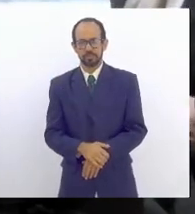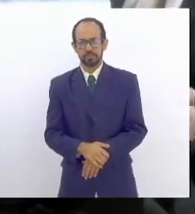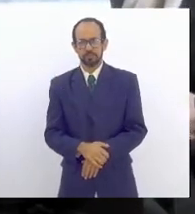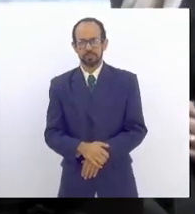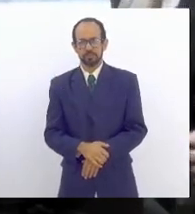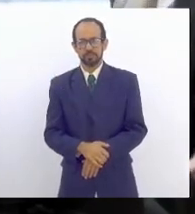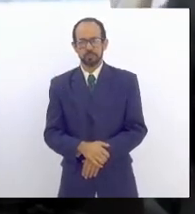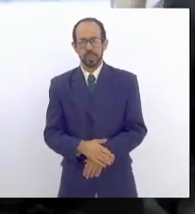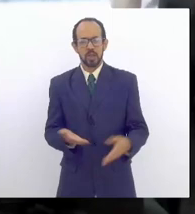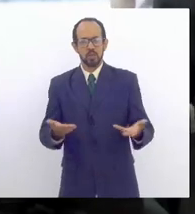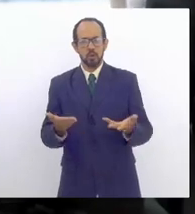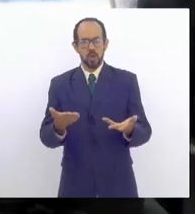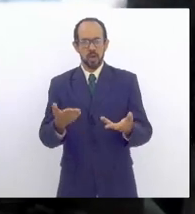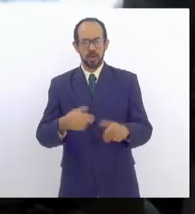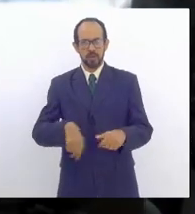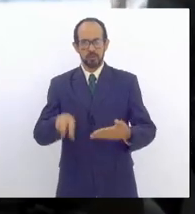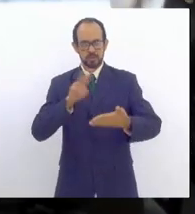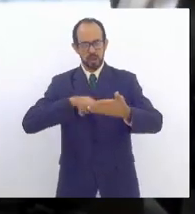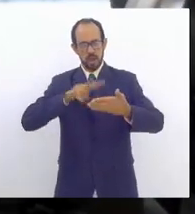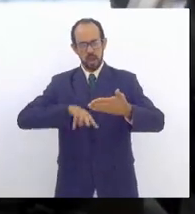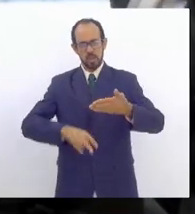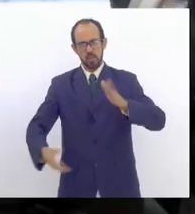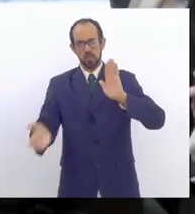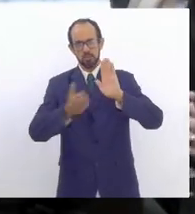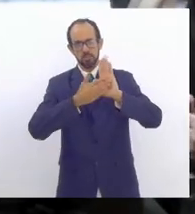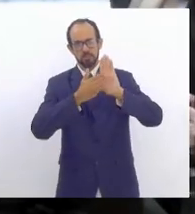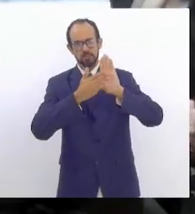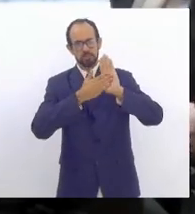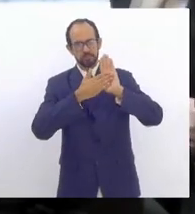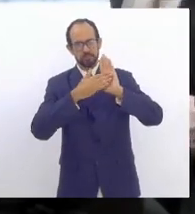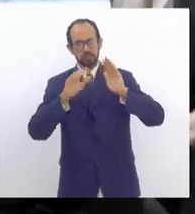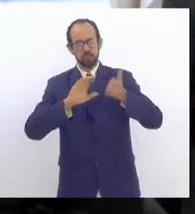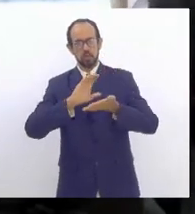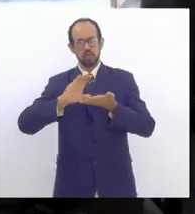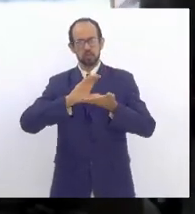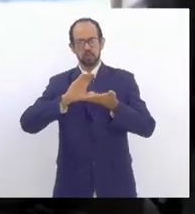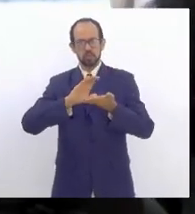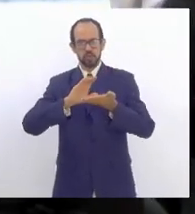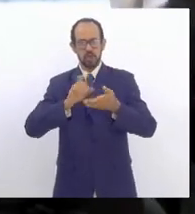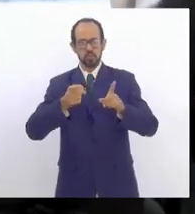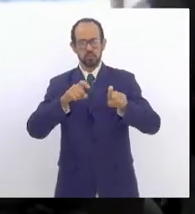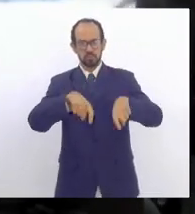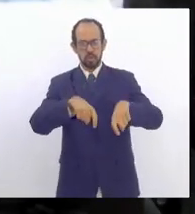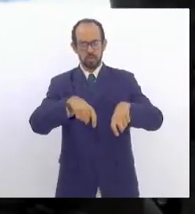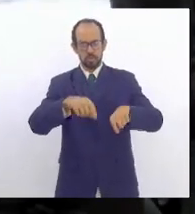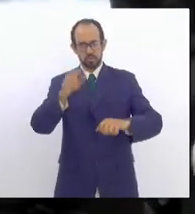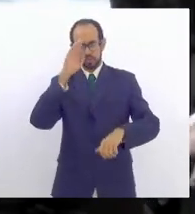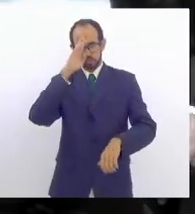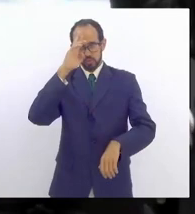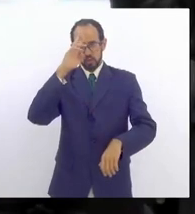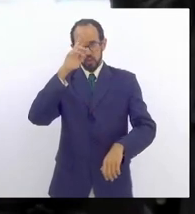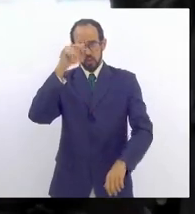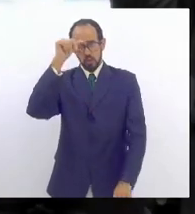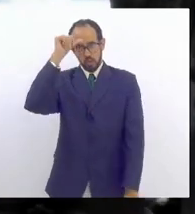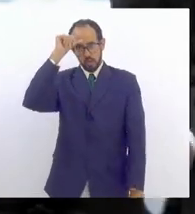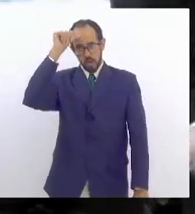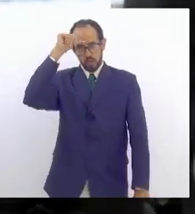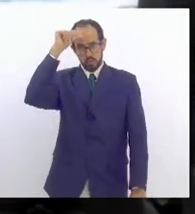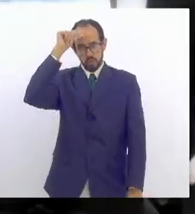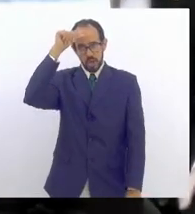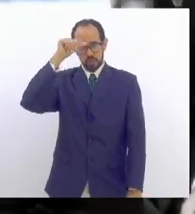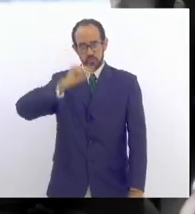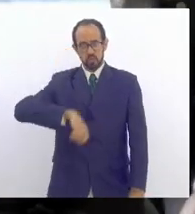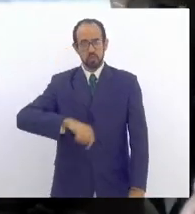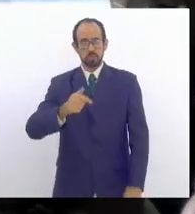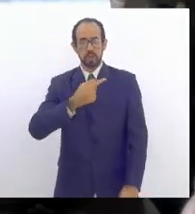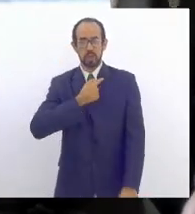Ouviremos agora a leitura do compromisso constitucional de posse, Sua Excelência, o governador Cláudio Castro, ao cargo do governador do Estado